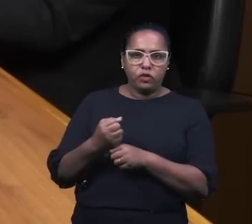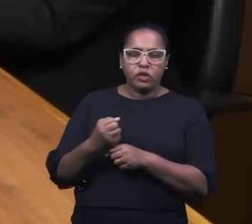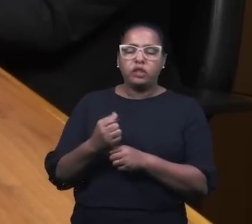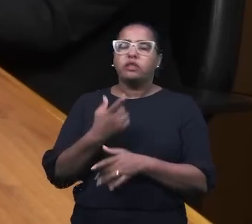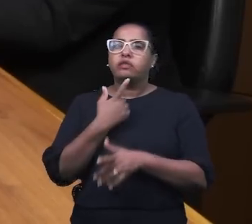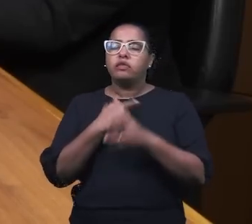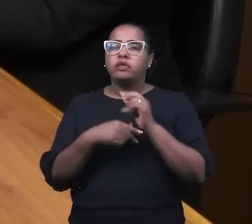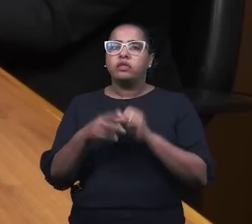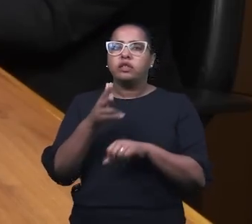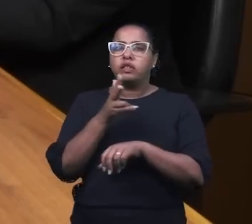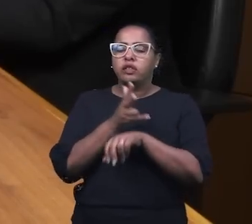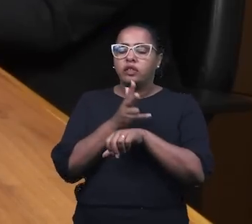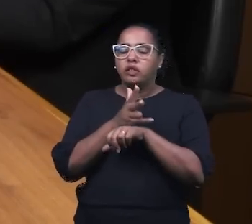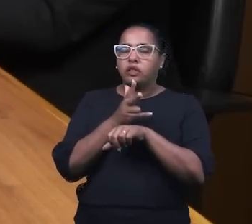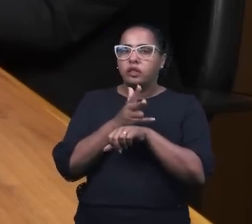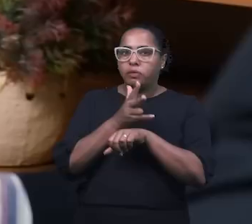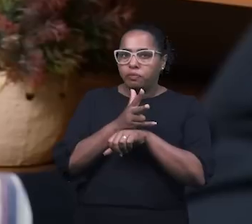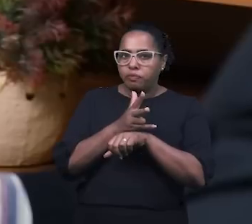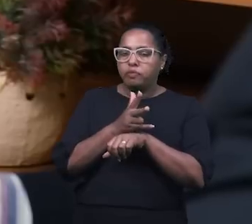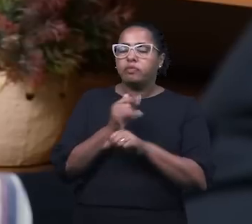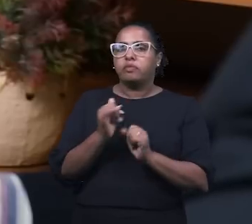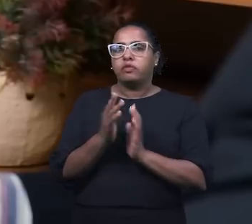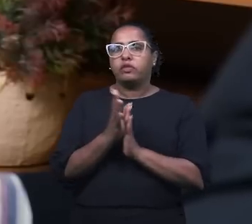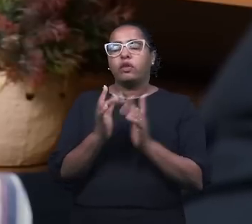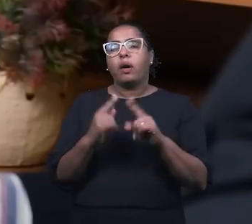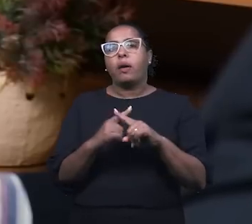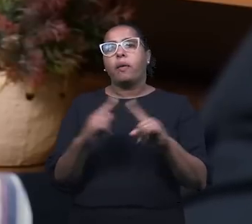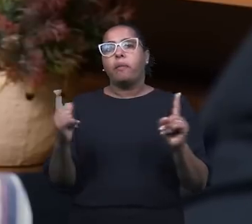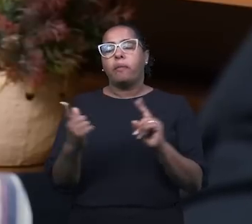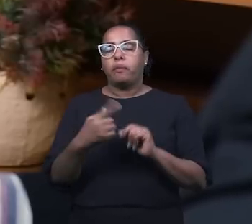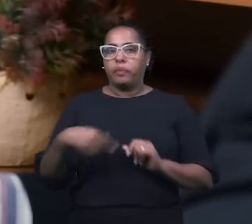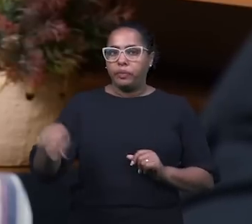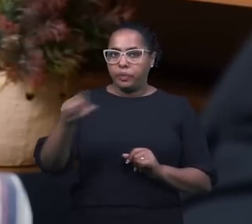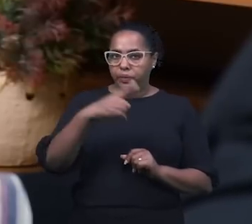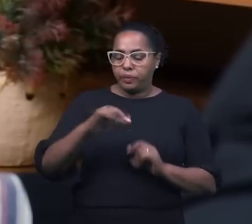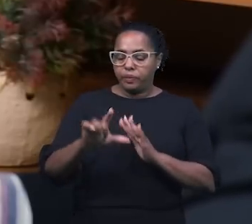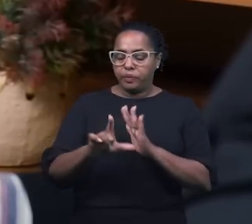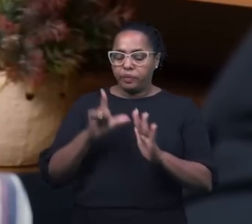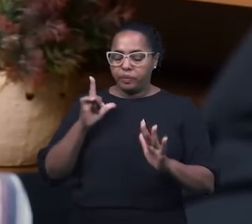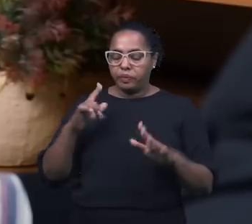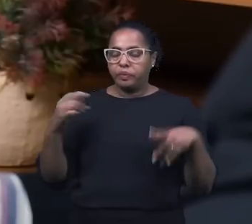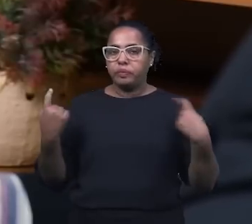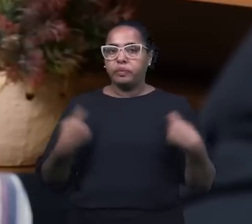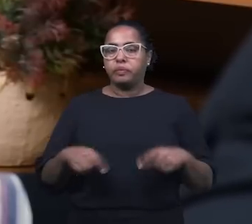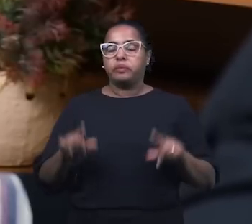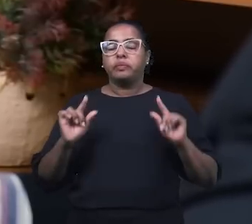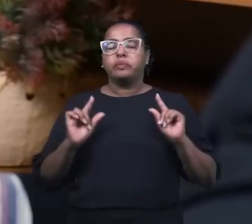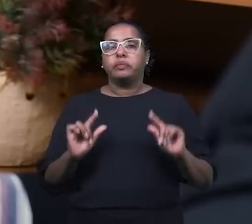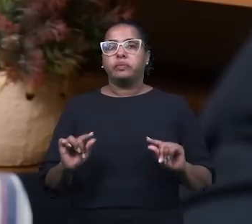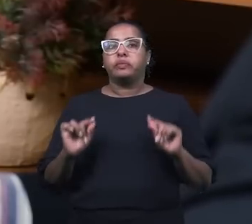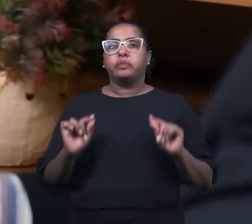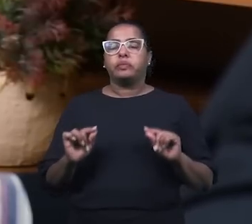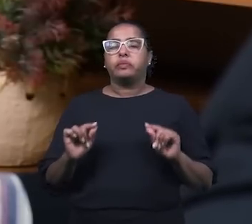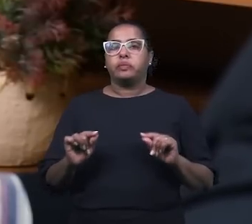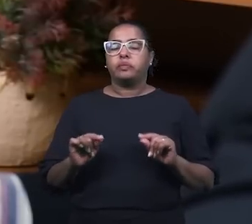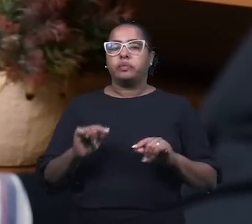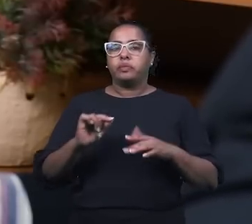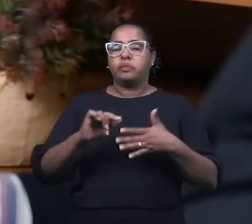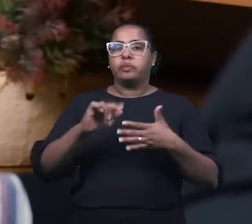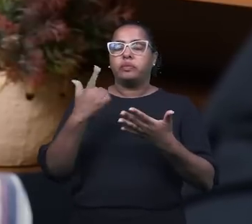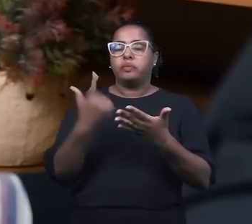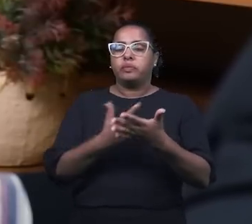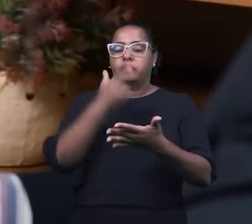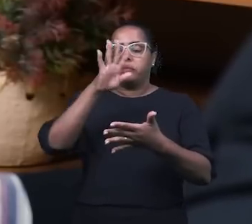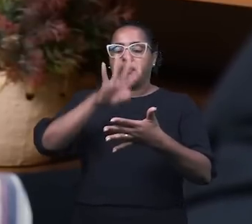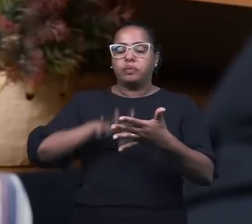o desejo de gravar os louvores. Porém, nós precisávamos, antes de tudo, de termos as partituras